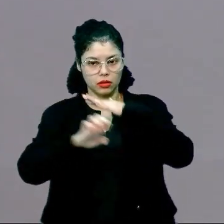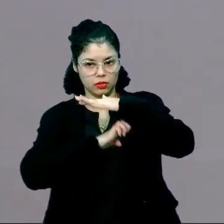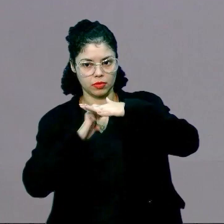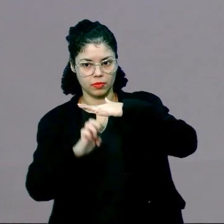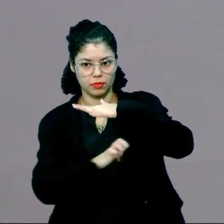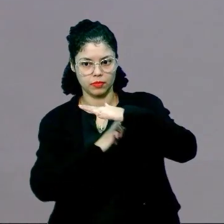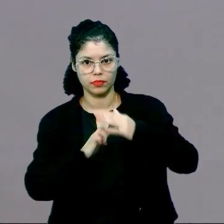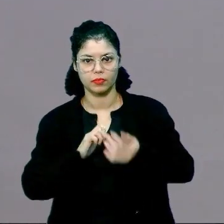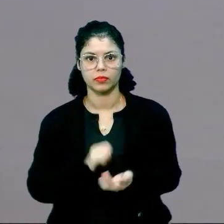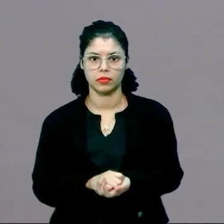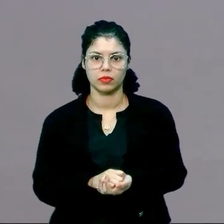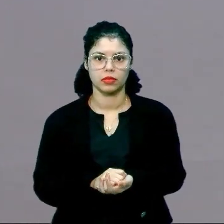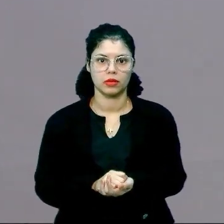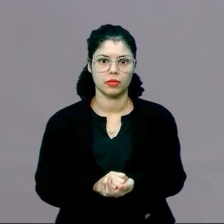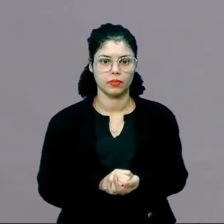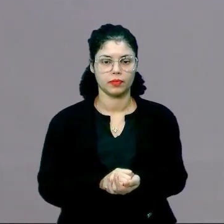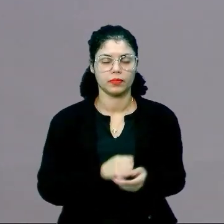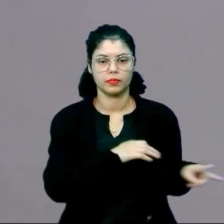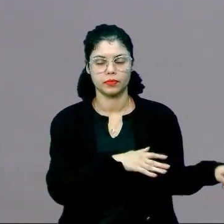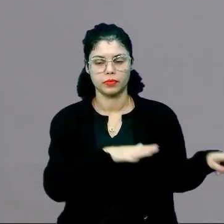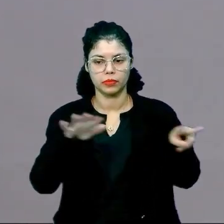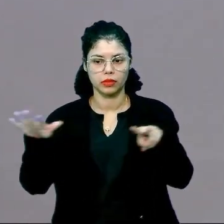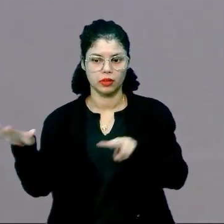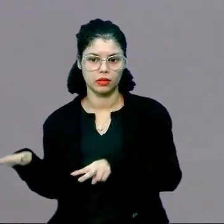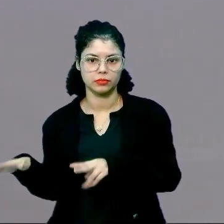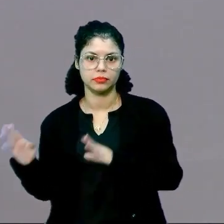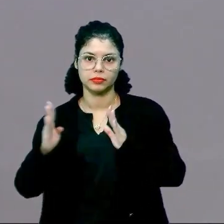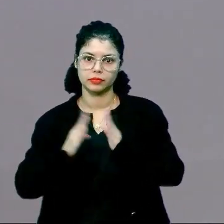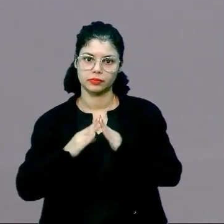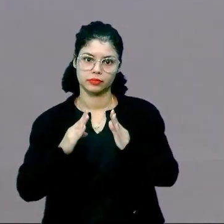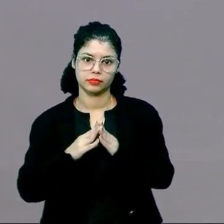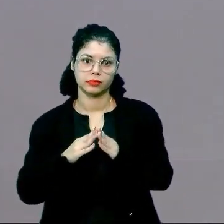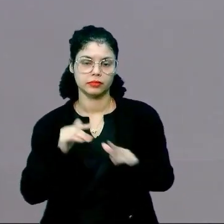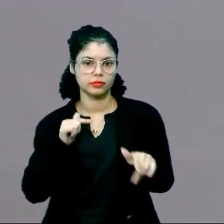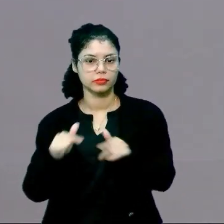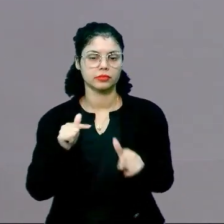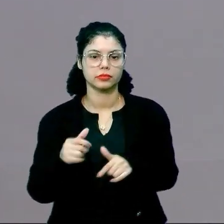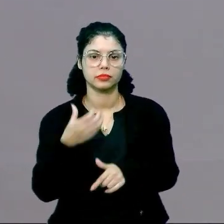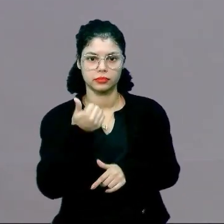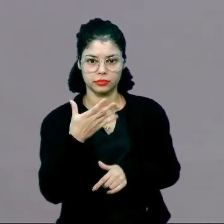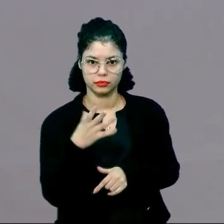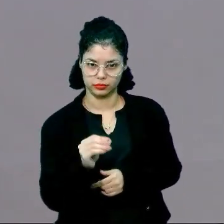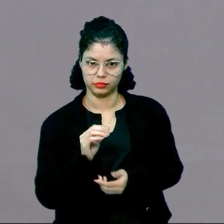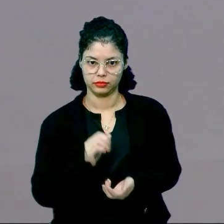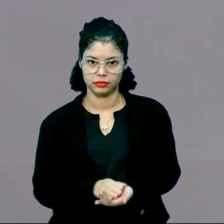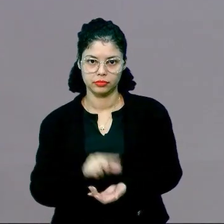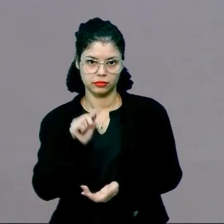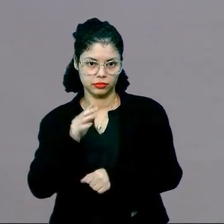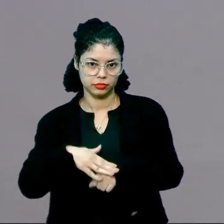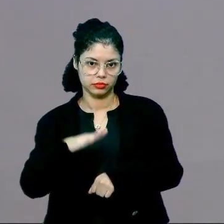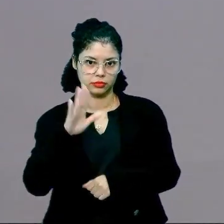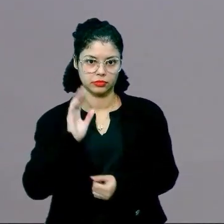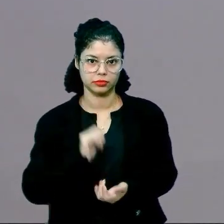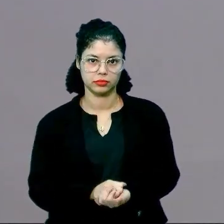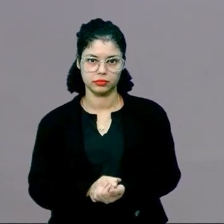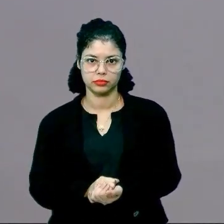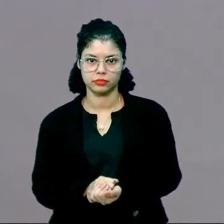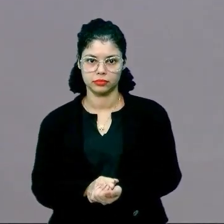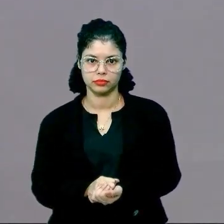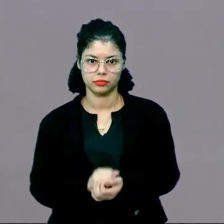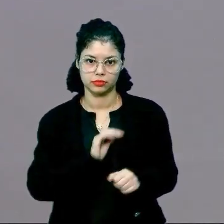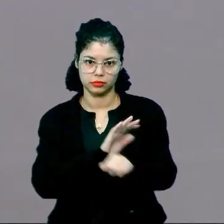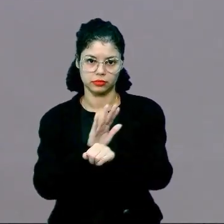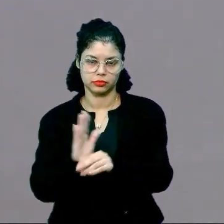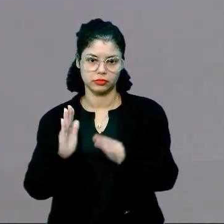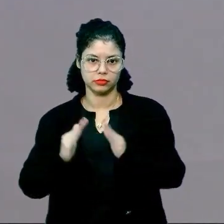empresa, durante uma semana, em casa ele ainda trabalha 10 horas e um pouquinho mais de 10 horas,